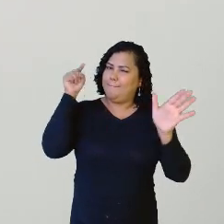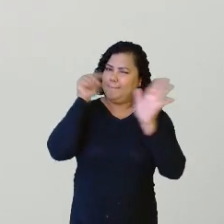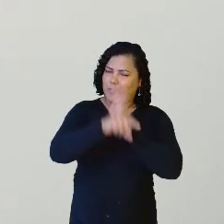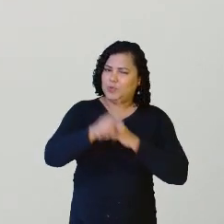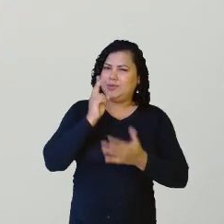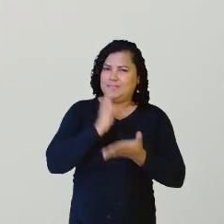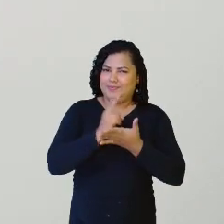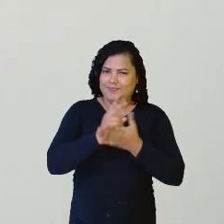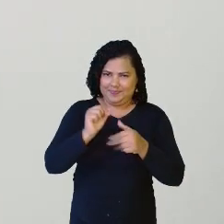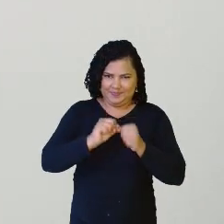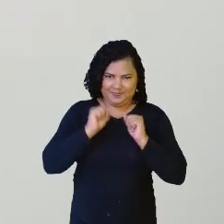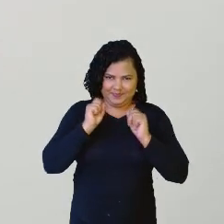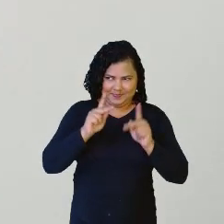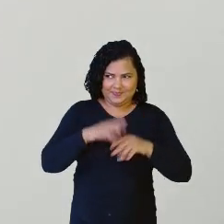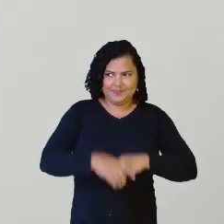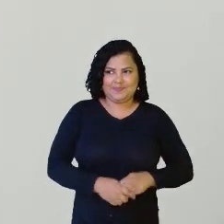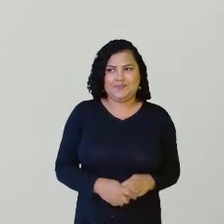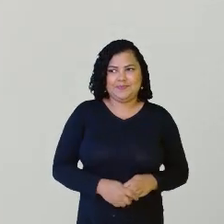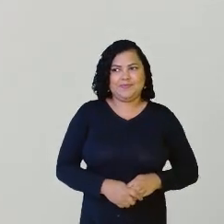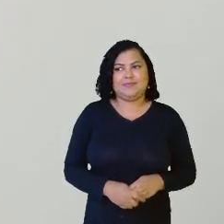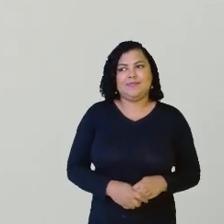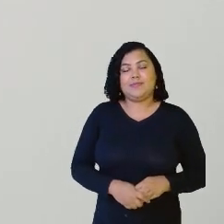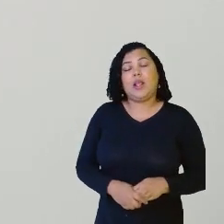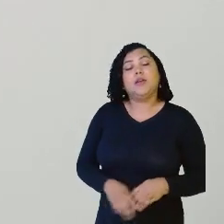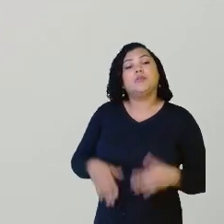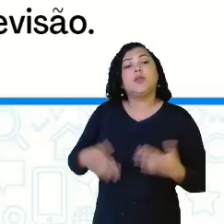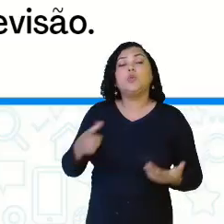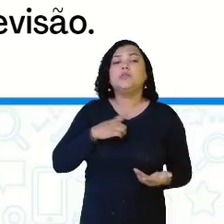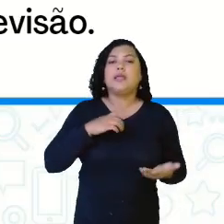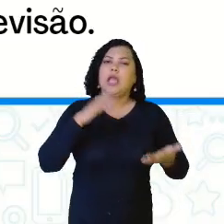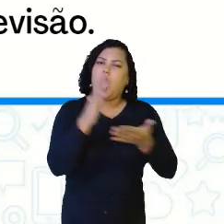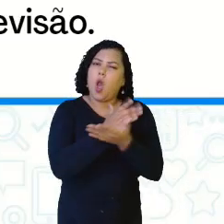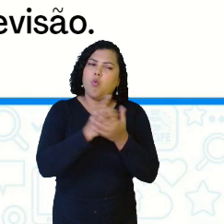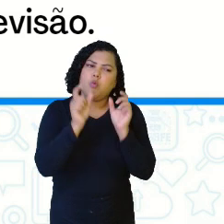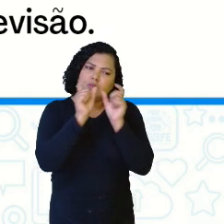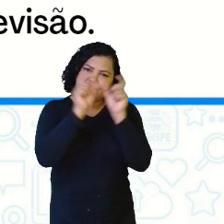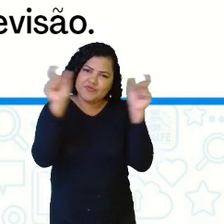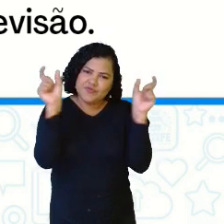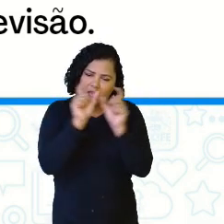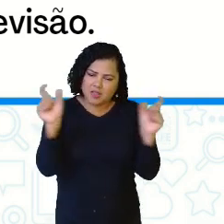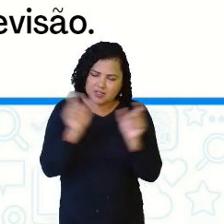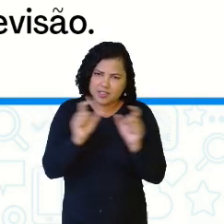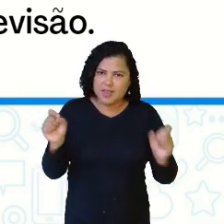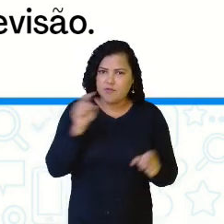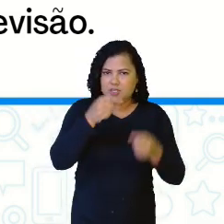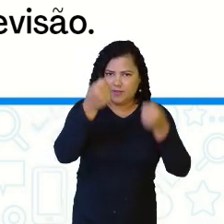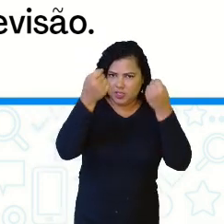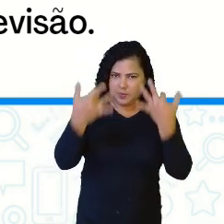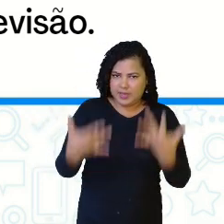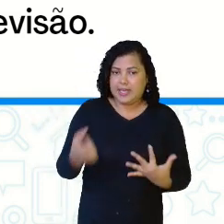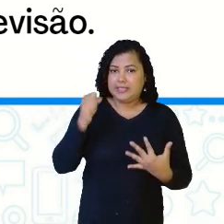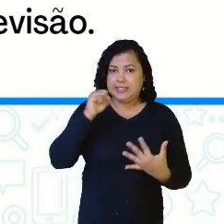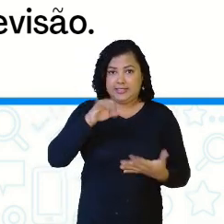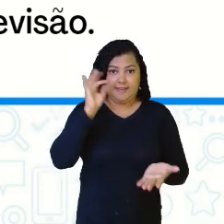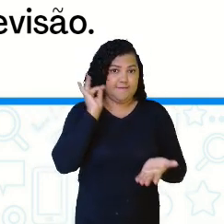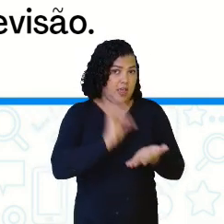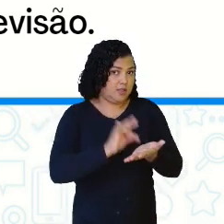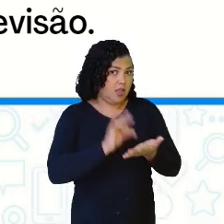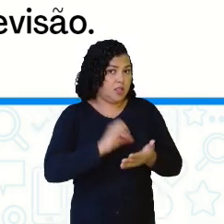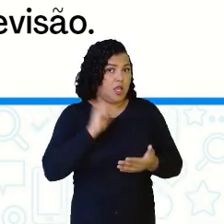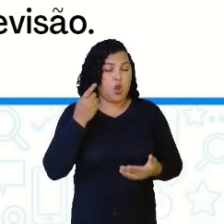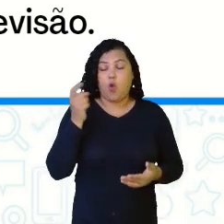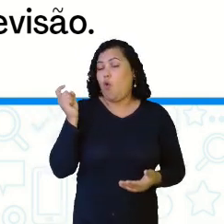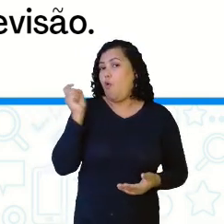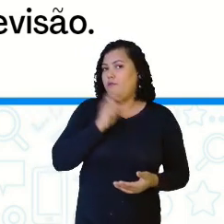eu sempre faço para vocês. Então, hoje eu trouxe algumas frases e vocês vão dizer se elas são verdadeiras ou se são falsas. Prestem bem